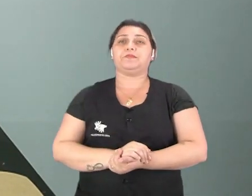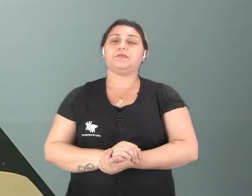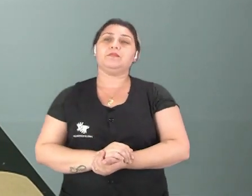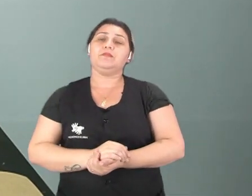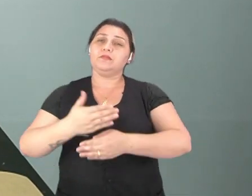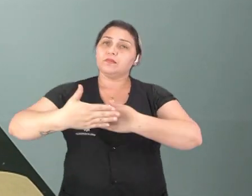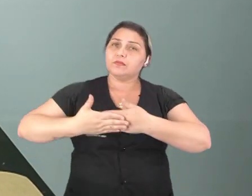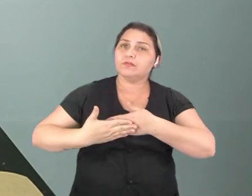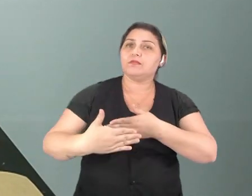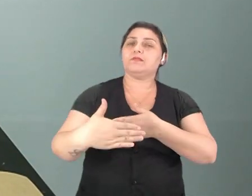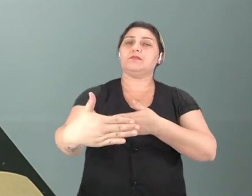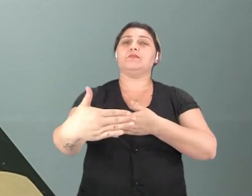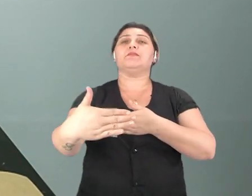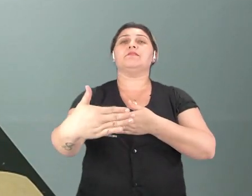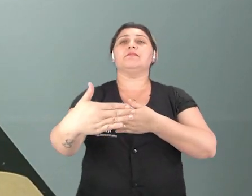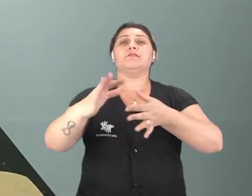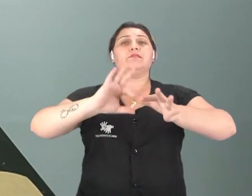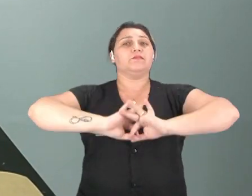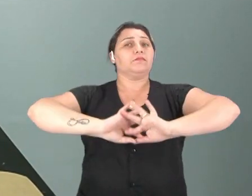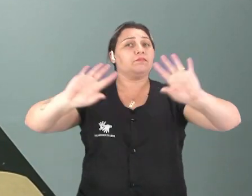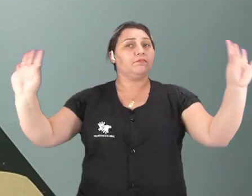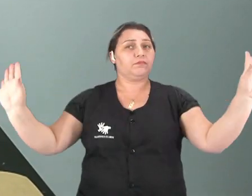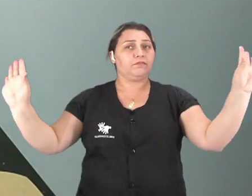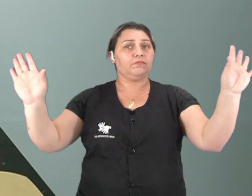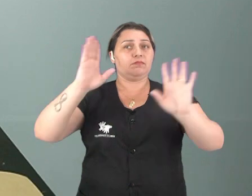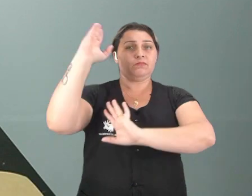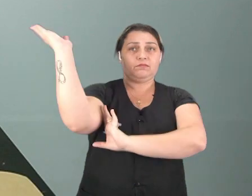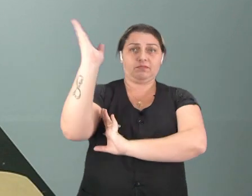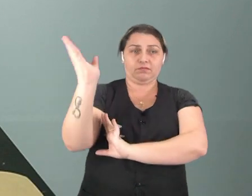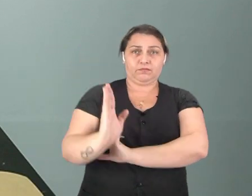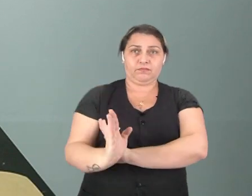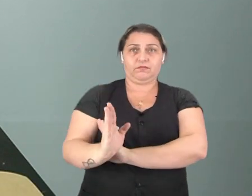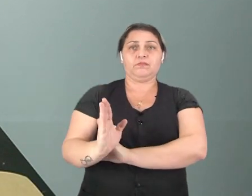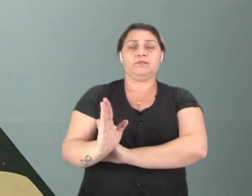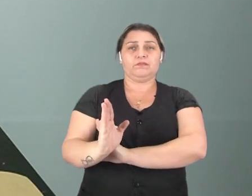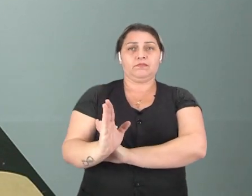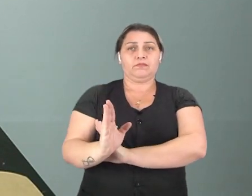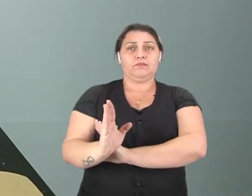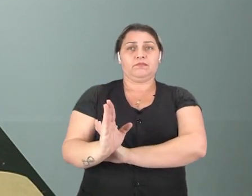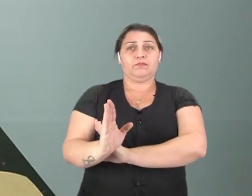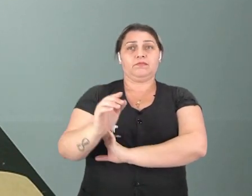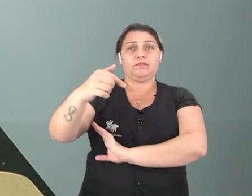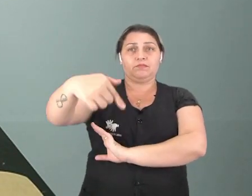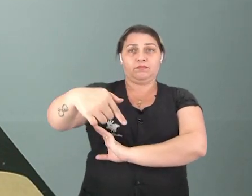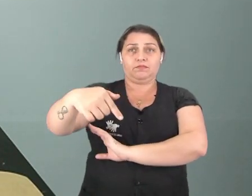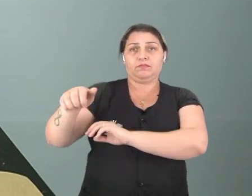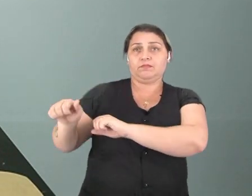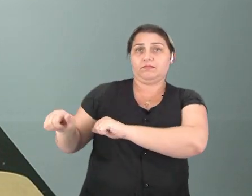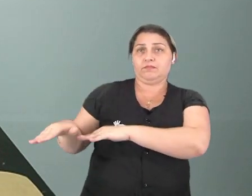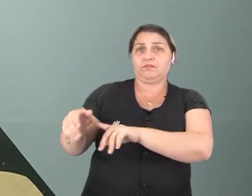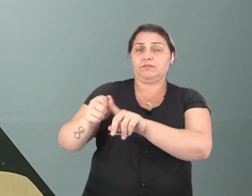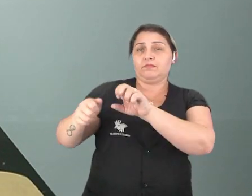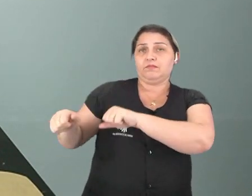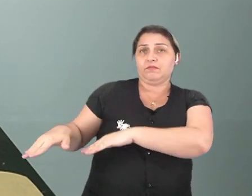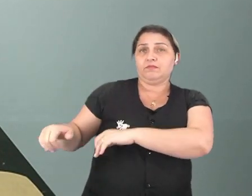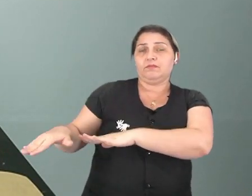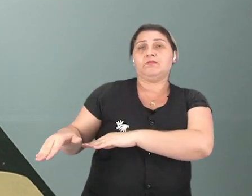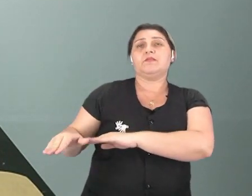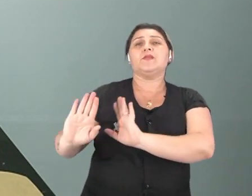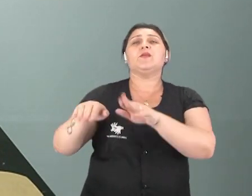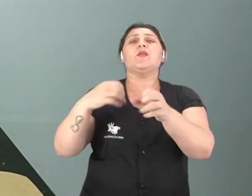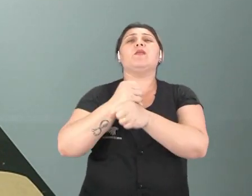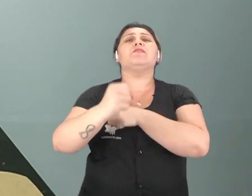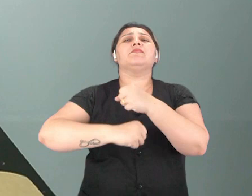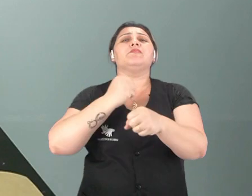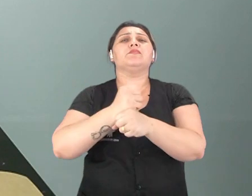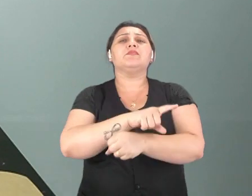deu início, né, com a independência do Brasil, que quando foi? Em 7 de setembro de... Qual foi o